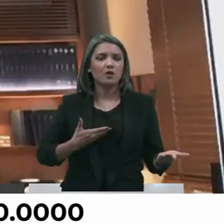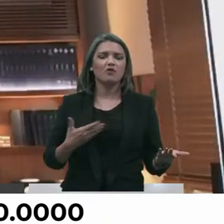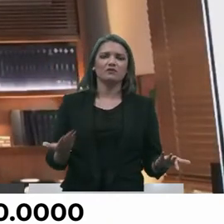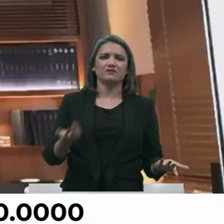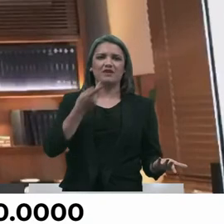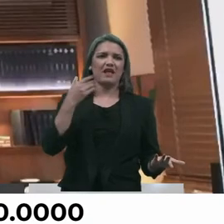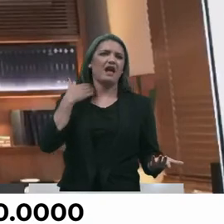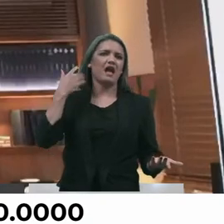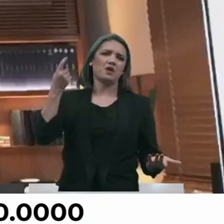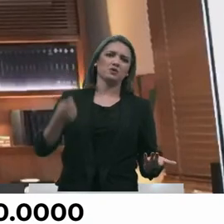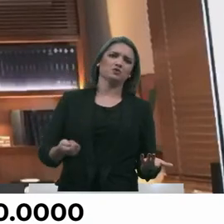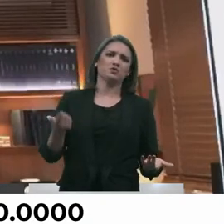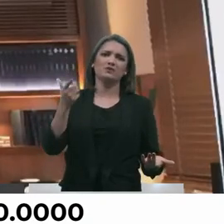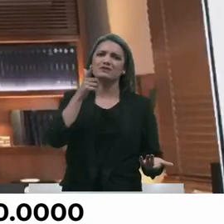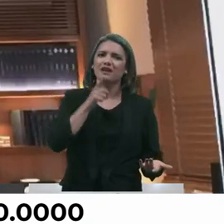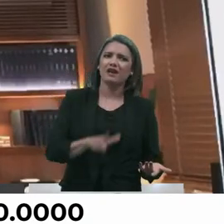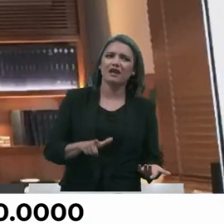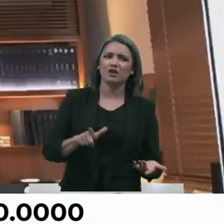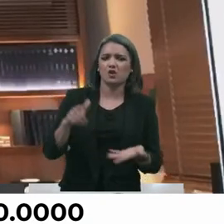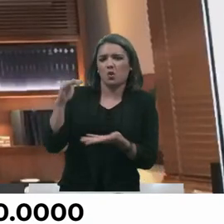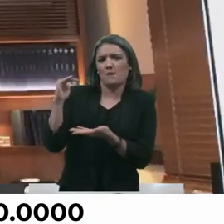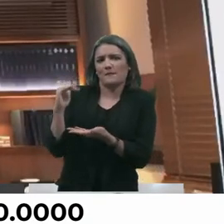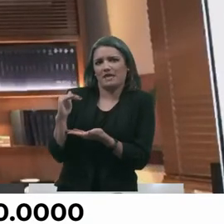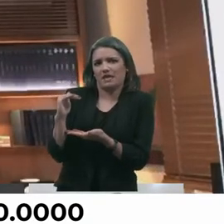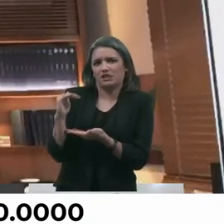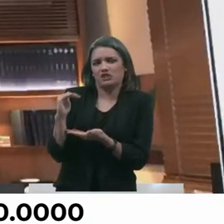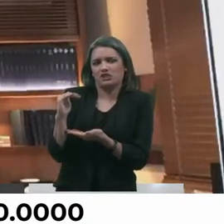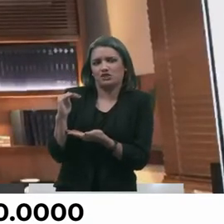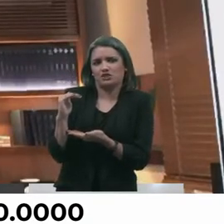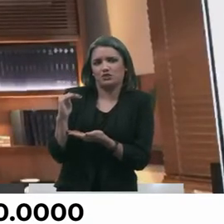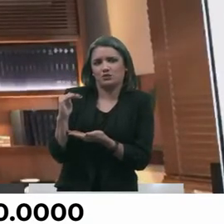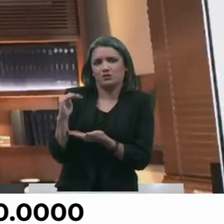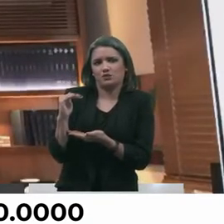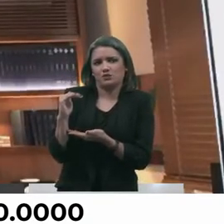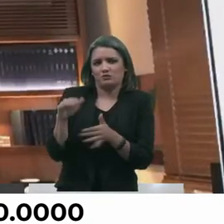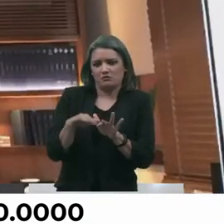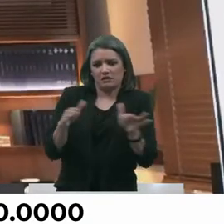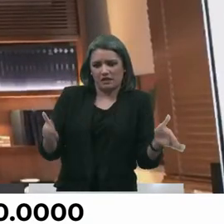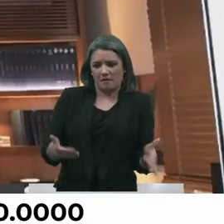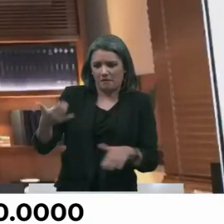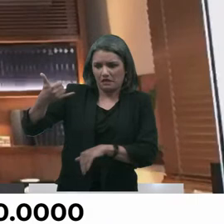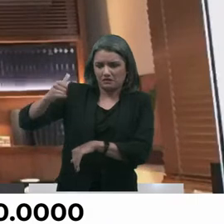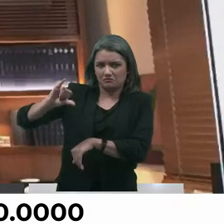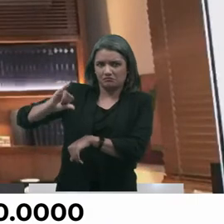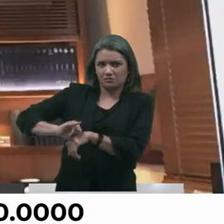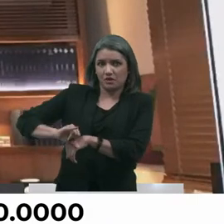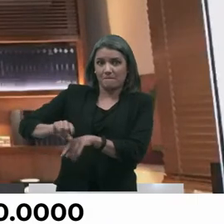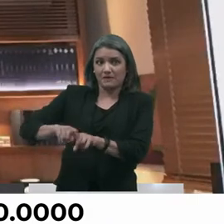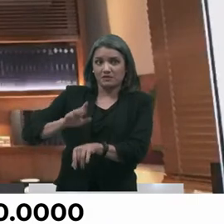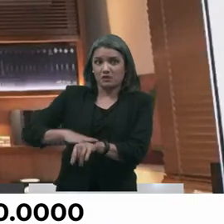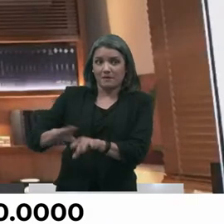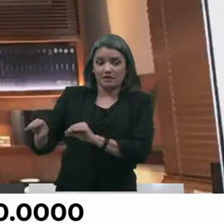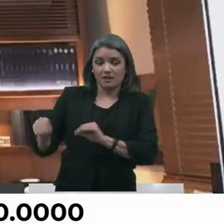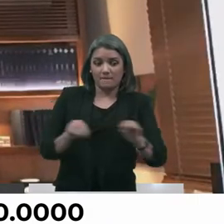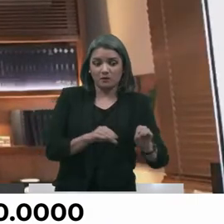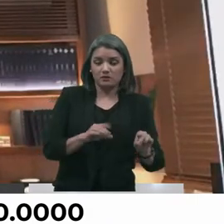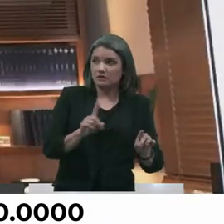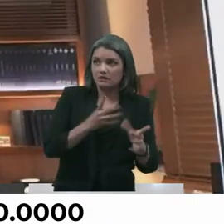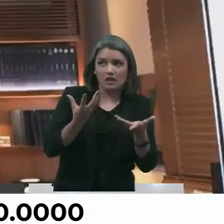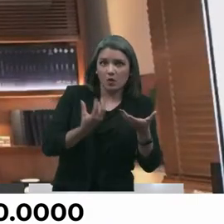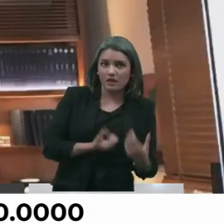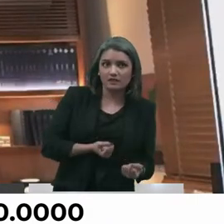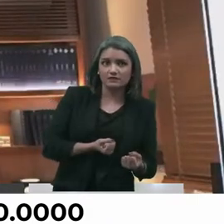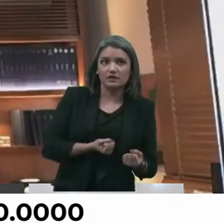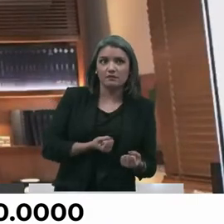magistrado teria recebido uma estatueta pequenininha de mesa e que na mudança não a recebeu de volta e